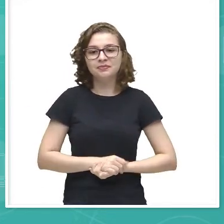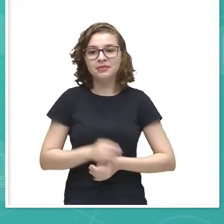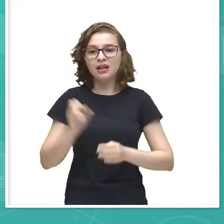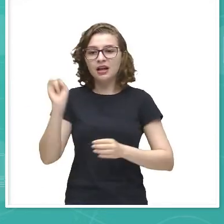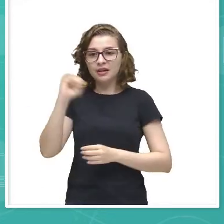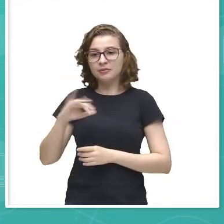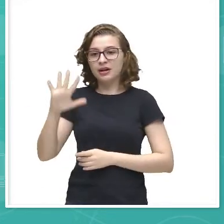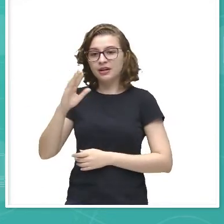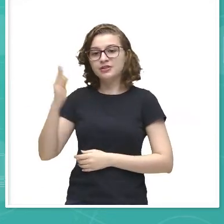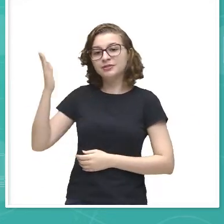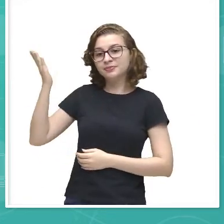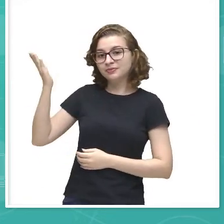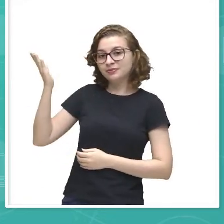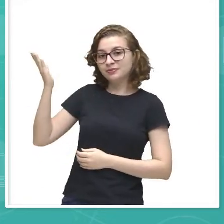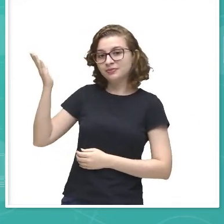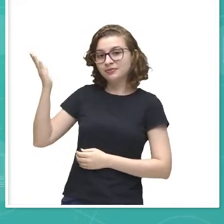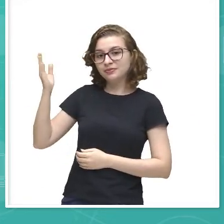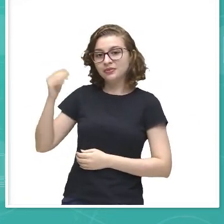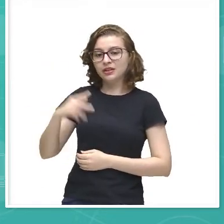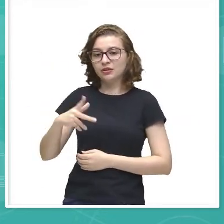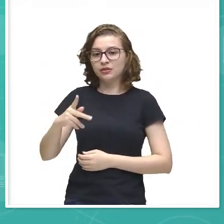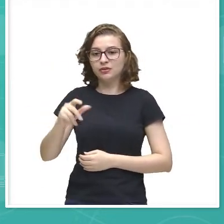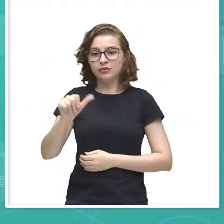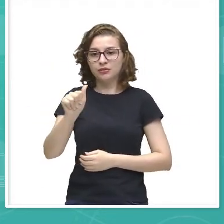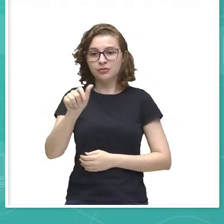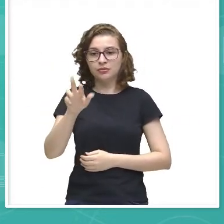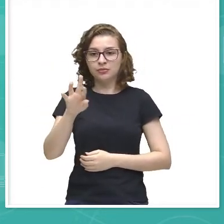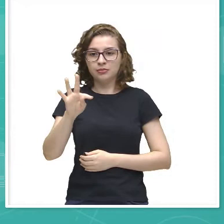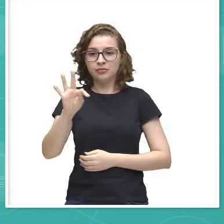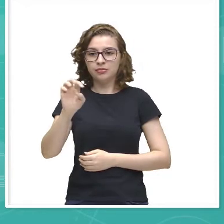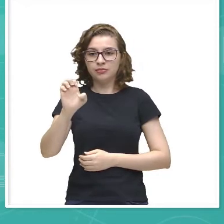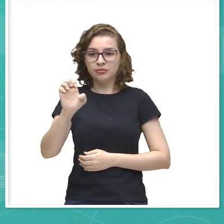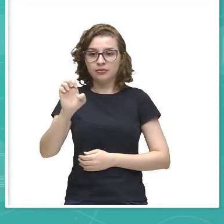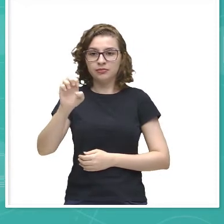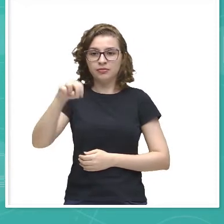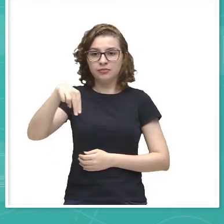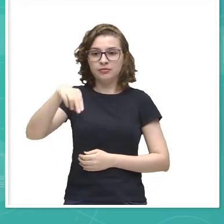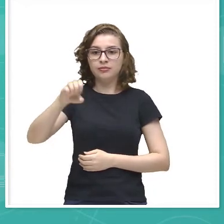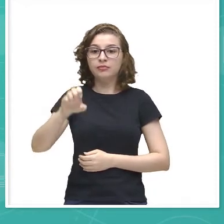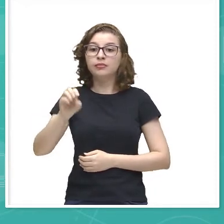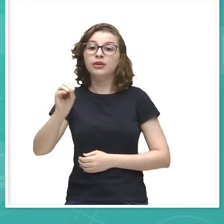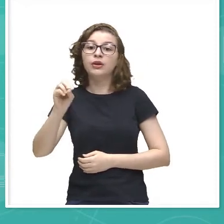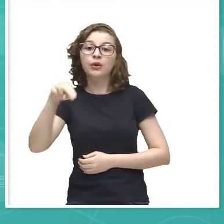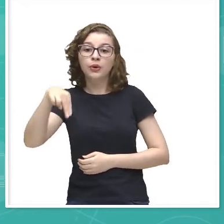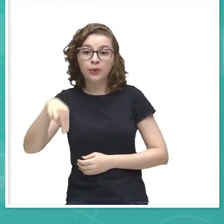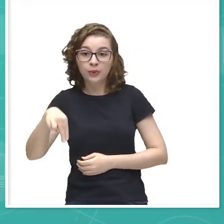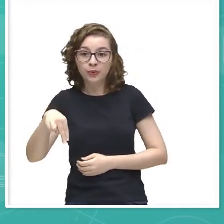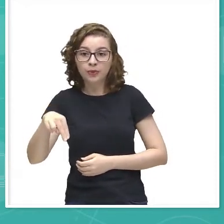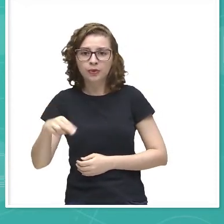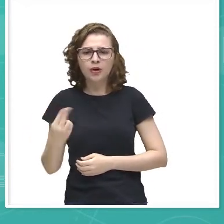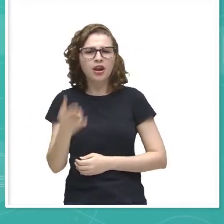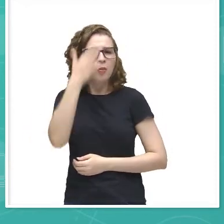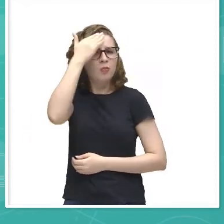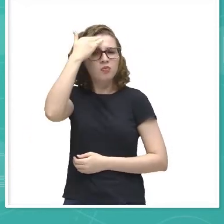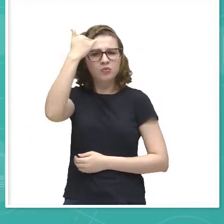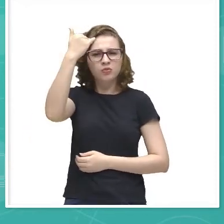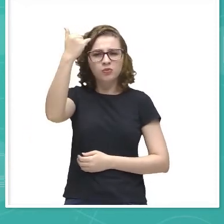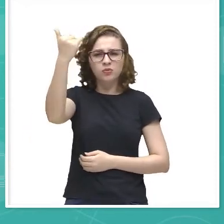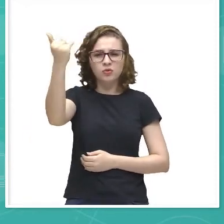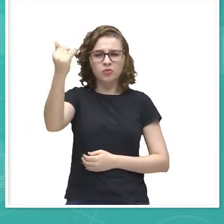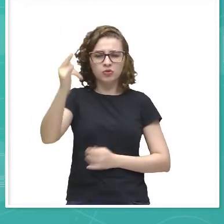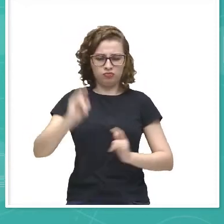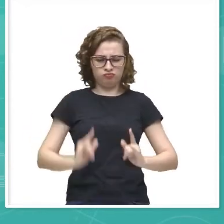vocês estão vendo, gente, é do Parthenon. Ele é um dos conhecidos, um dos edifícios mais conhecidos,